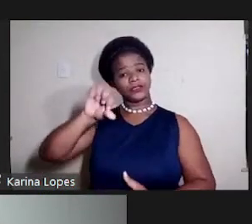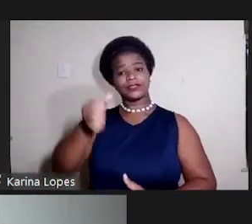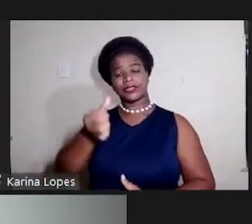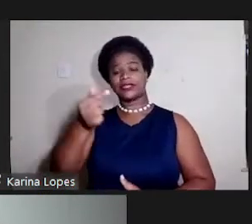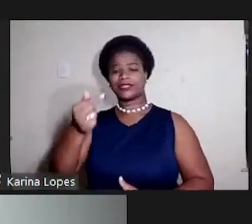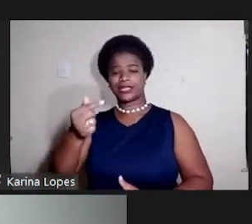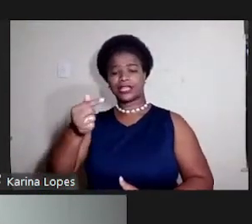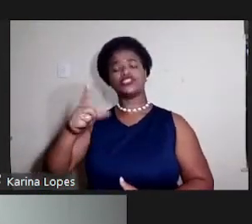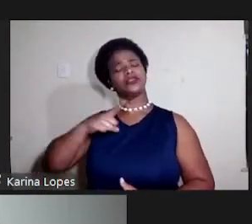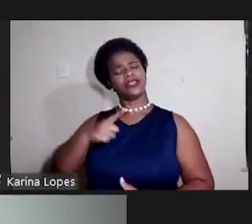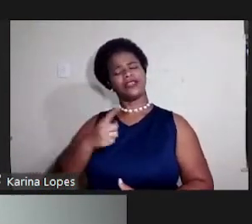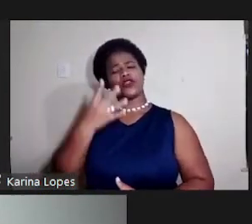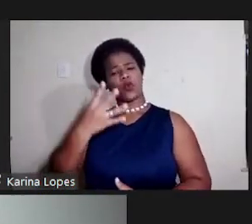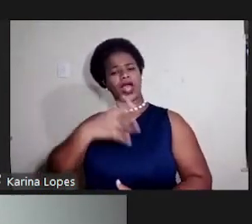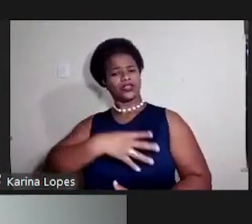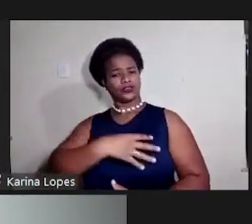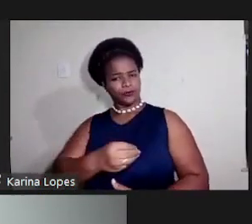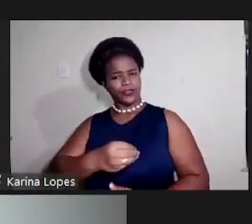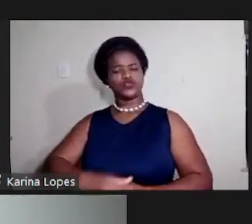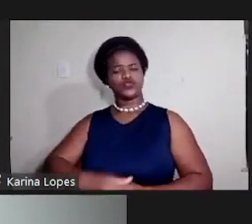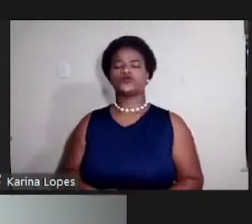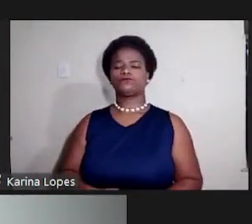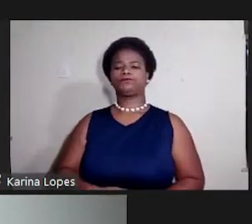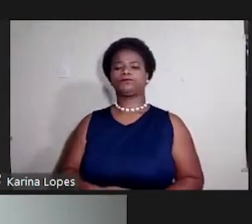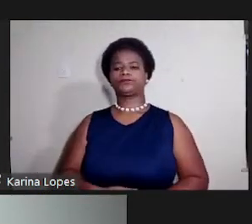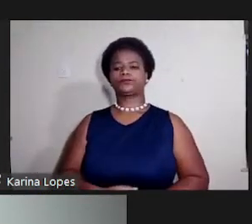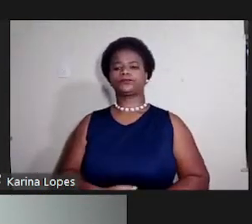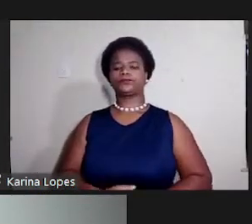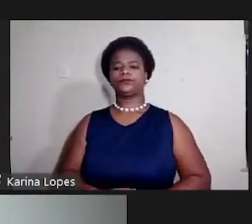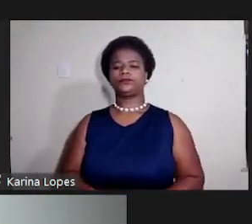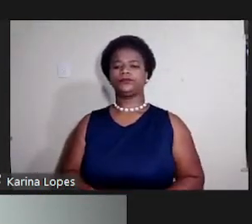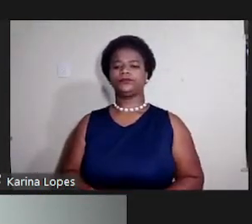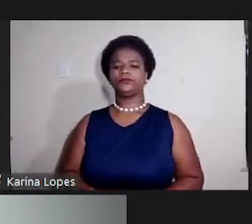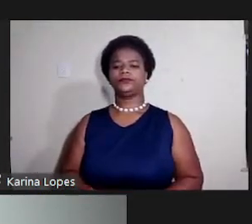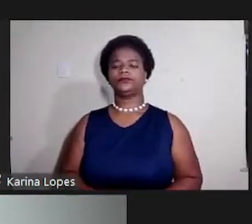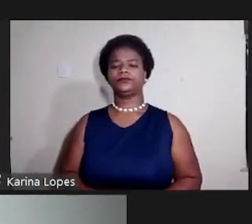filhos, Elson, Emerson, Elton e Everton.